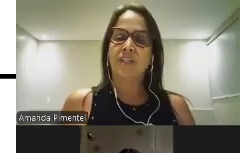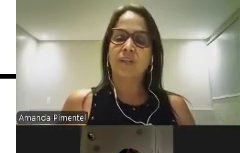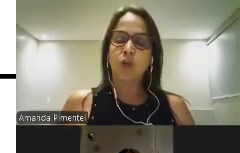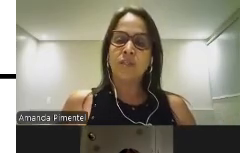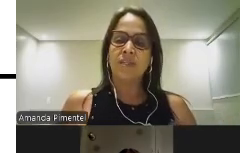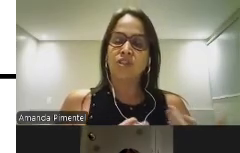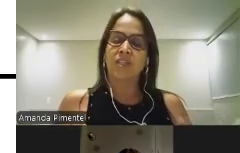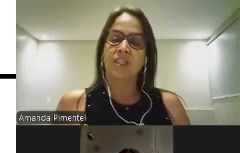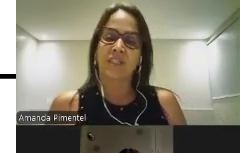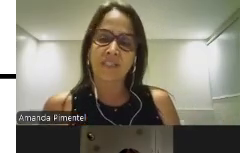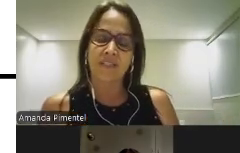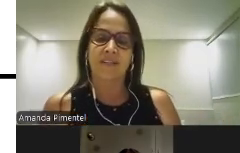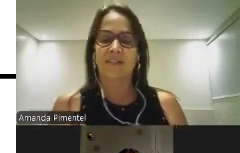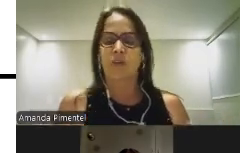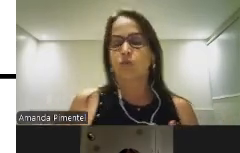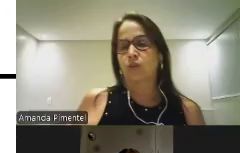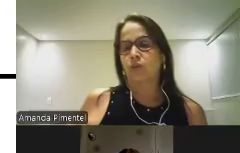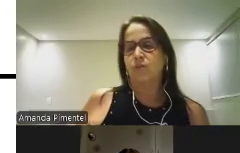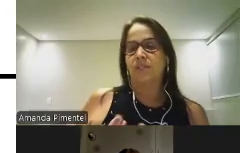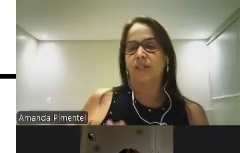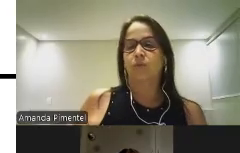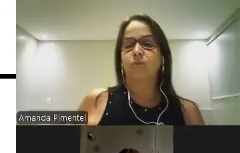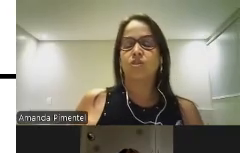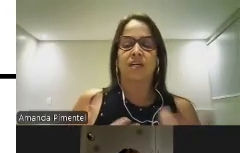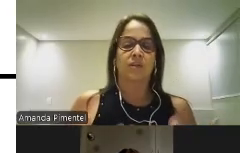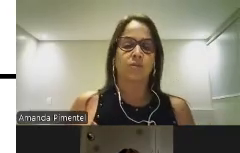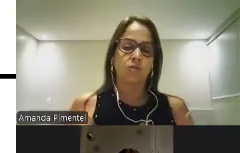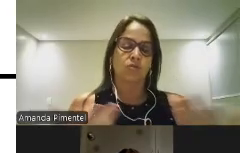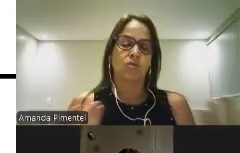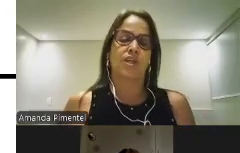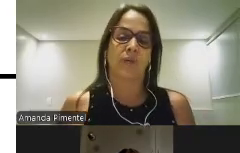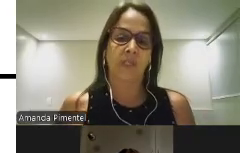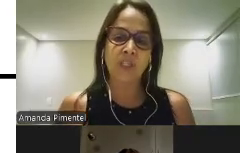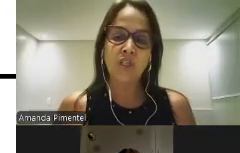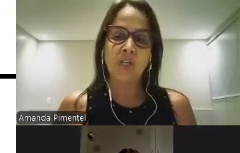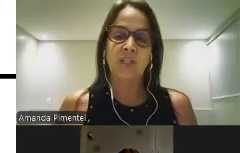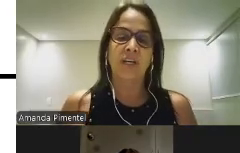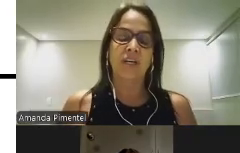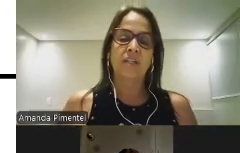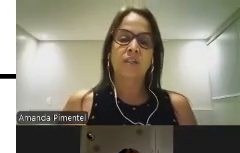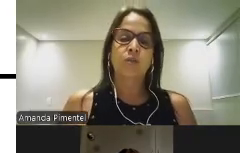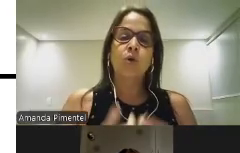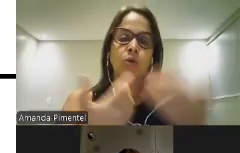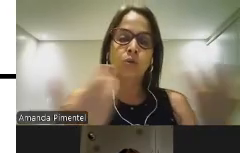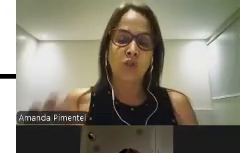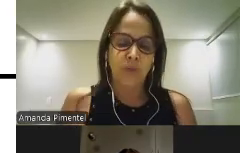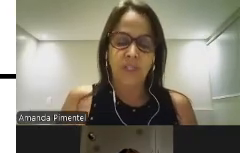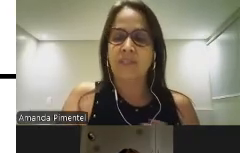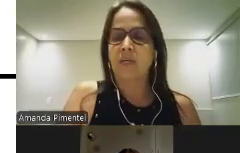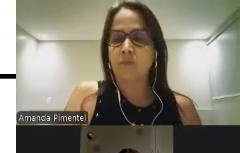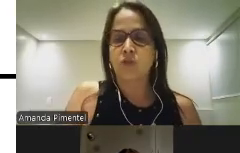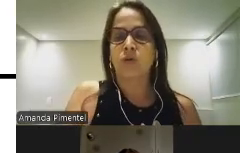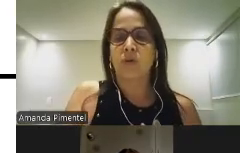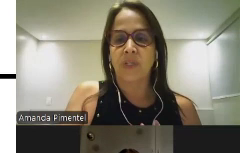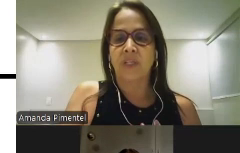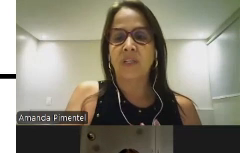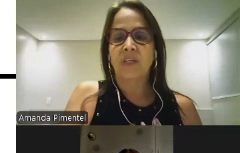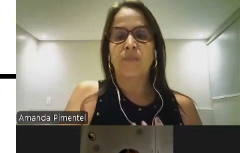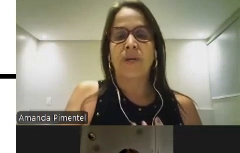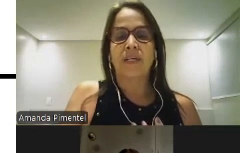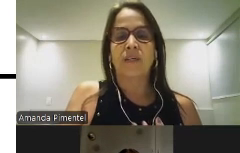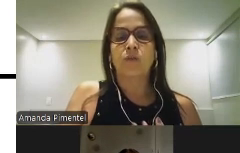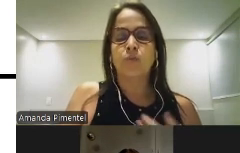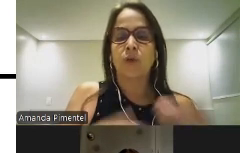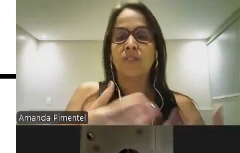executivas. Então, nossas crianças, assim como nossos adultos, cada um com suas demandas, né, todos precisamos